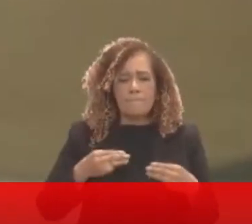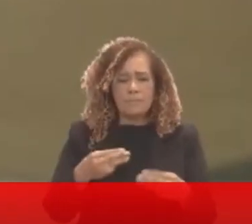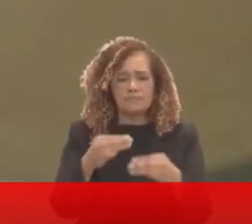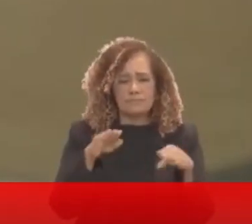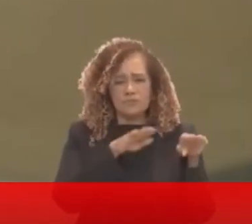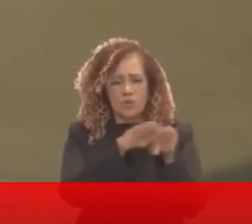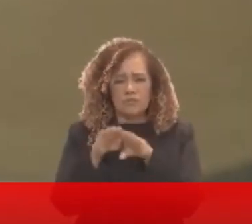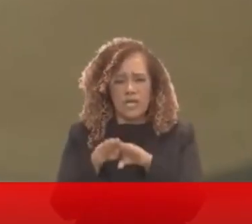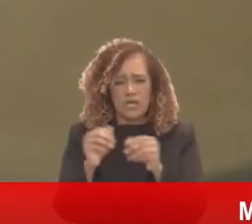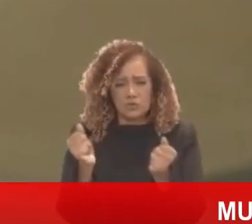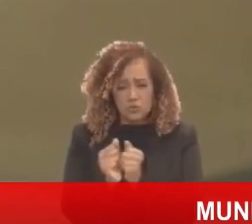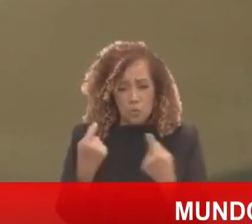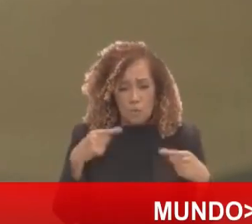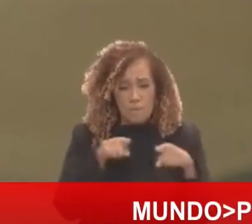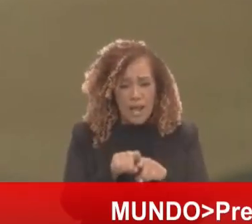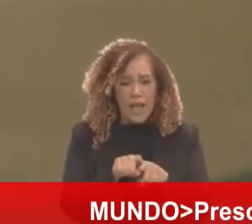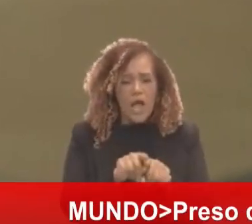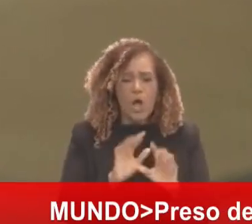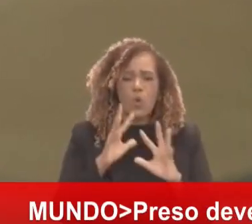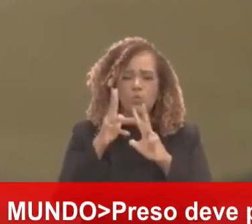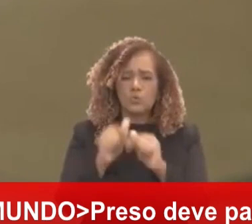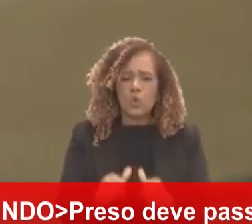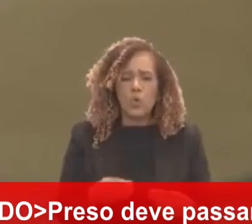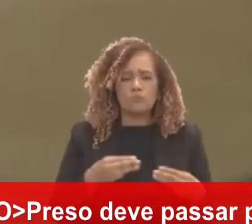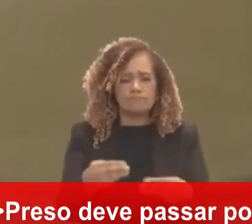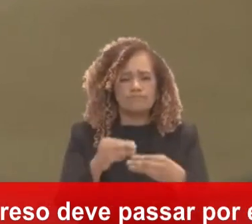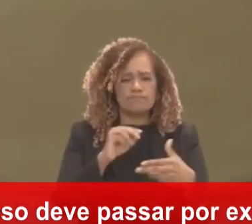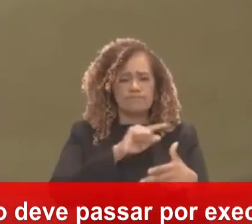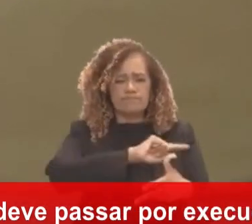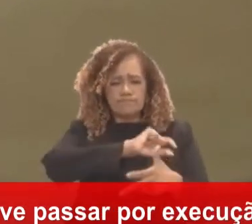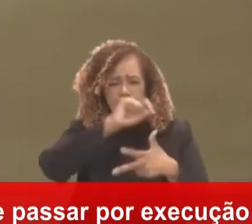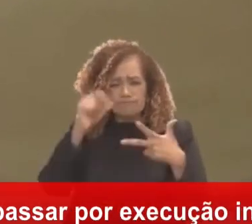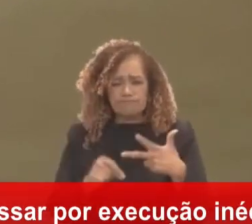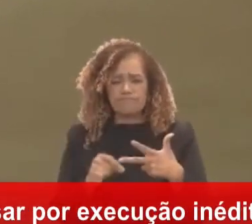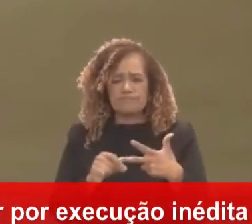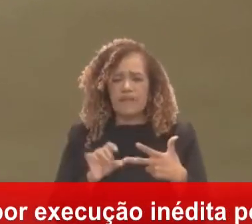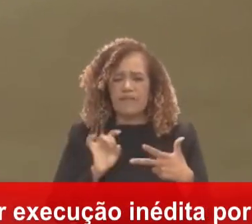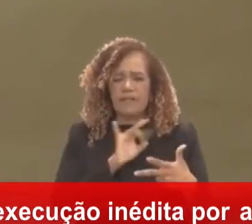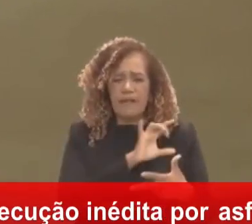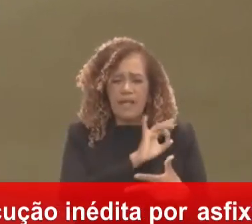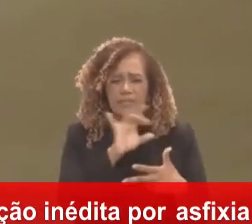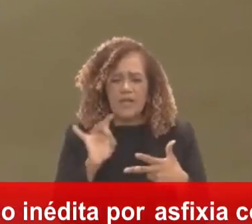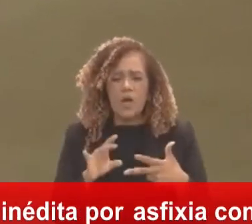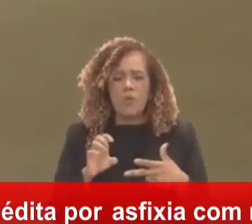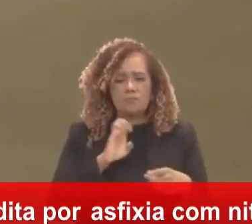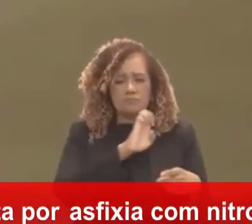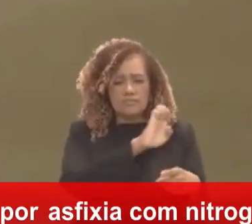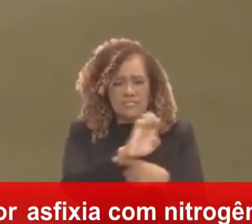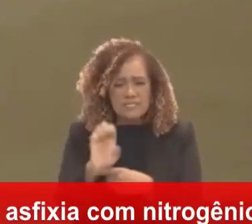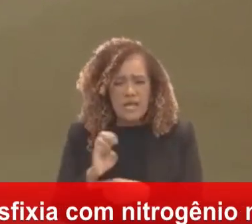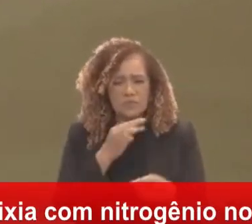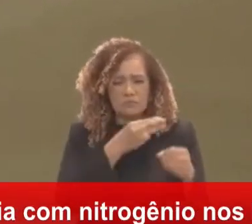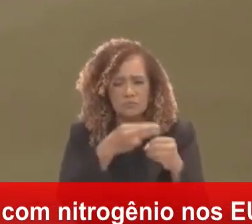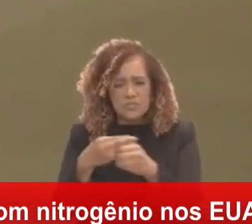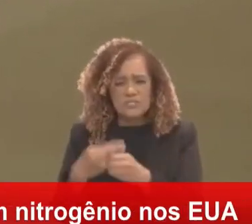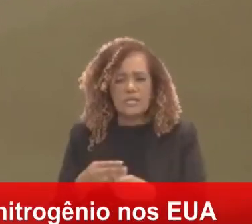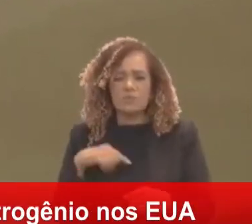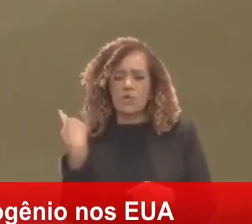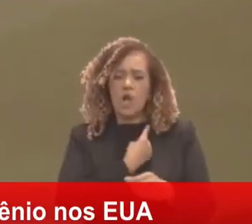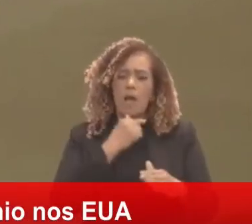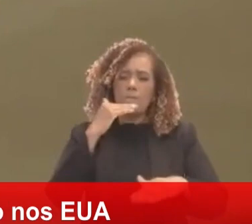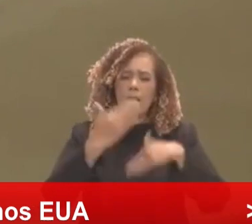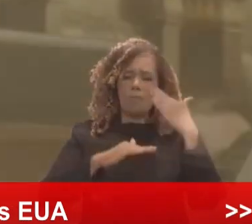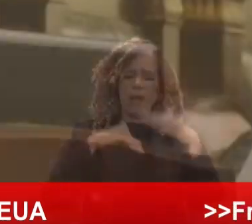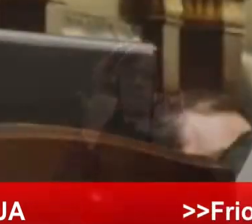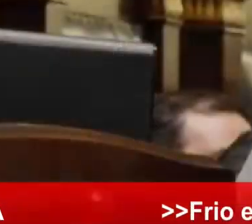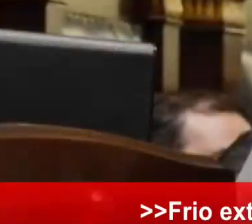Rony Lessa, réu pela execução do crime. A viúva de Marielle, Mônica Benício, também se pronunciou e disse que vê a